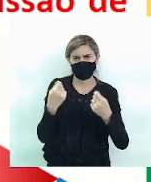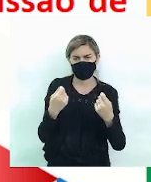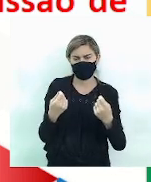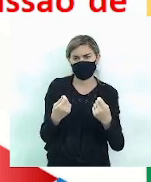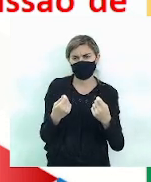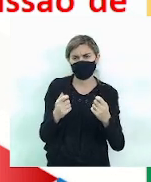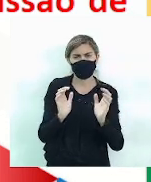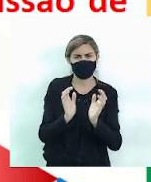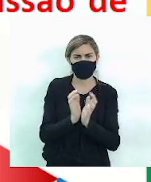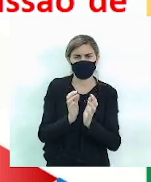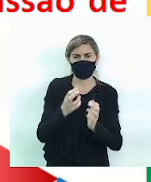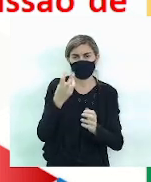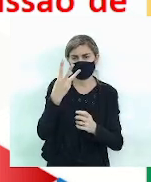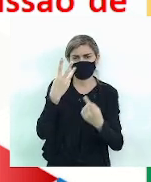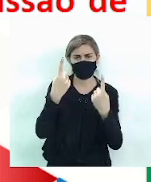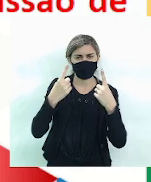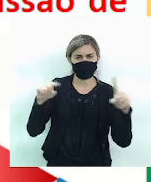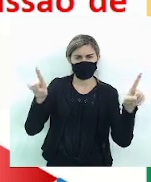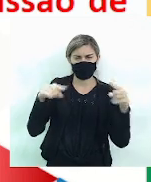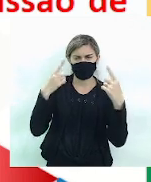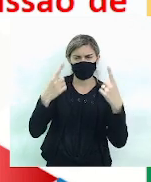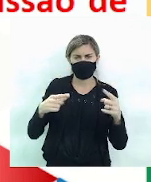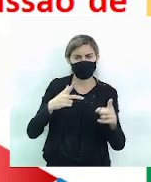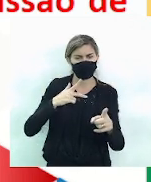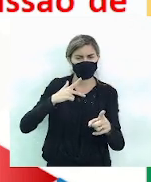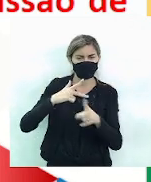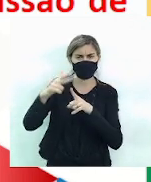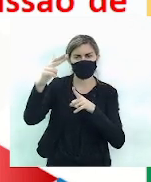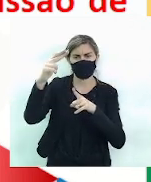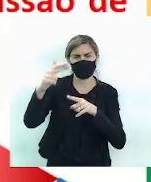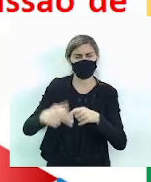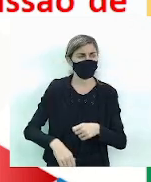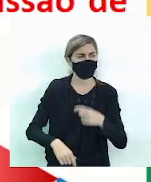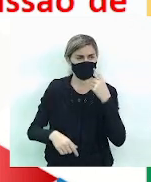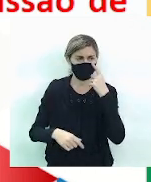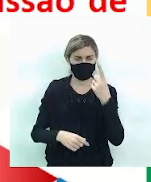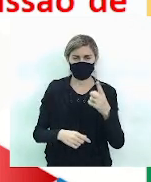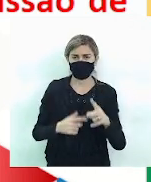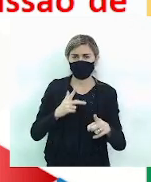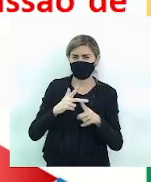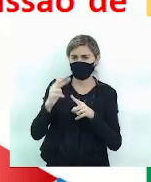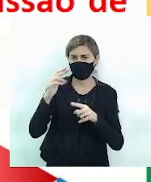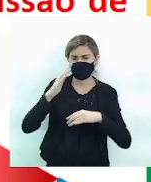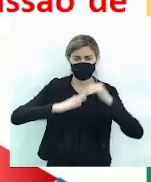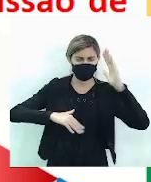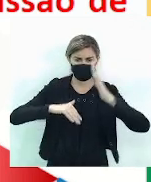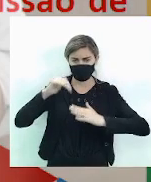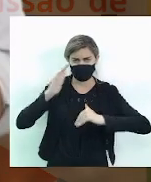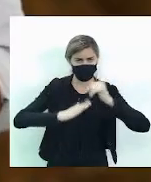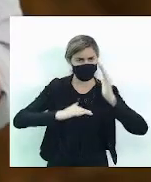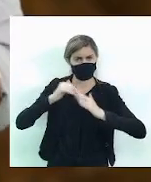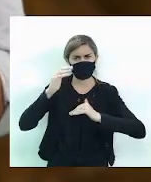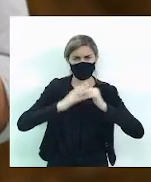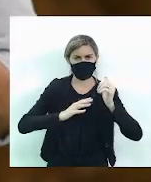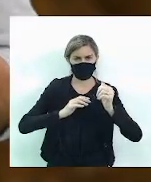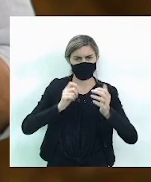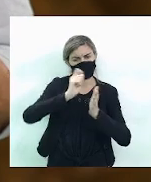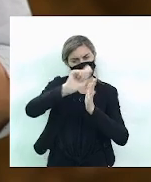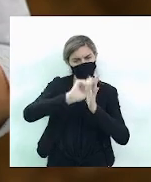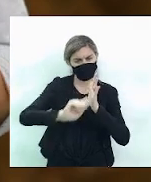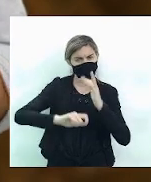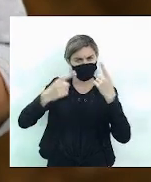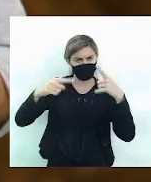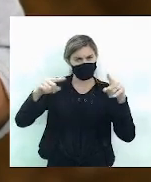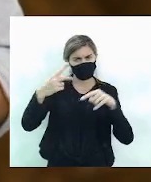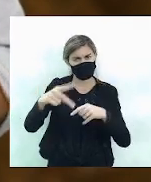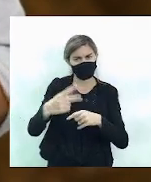ele concorreu a 3 músicas e venceu. Então veja que a capacidade da composição